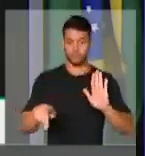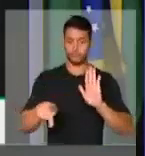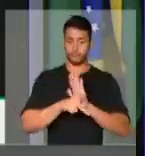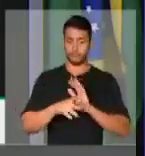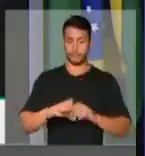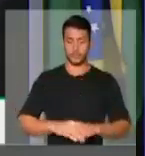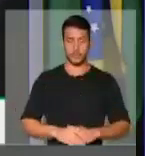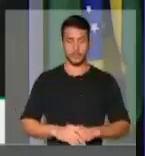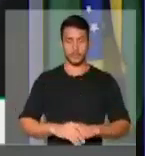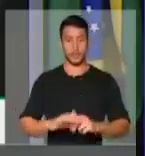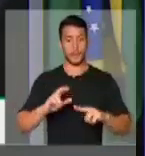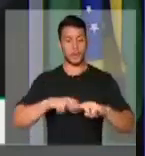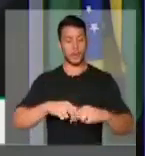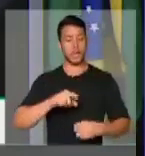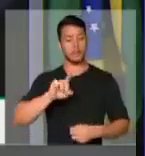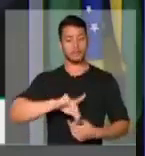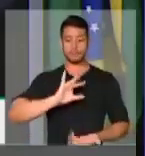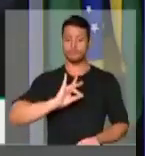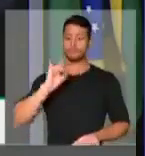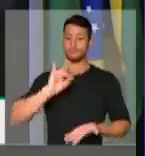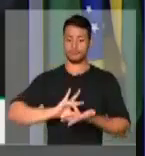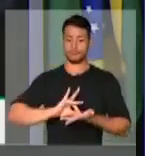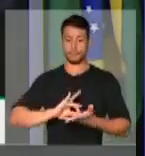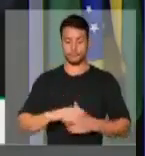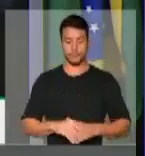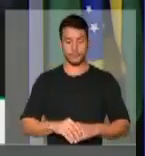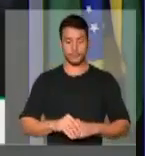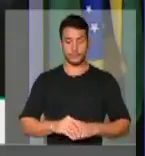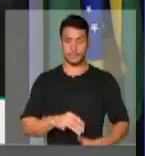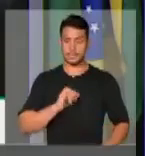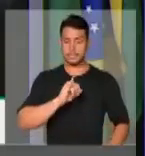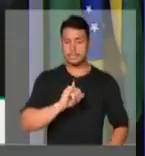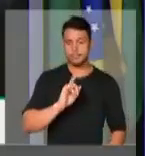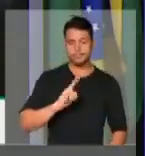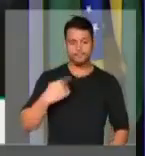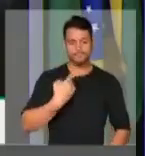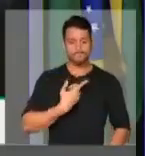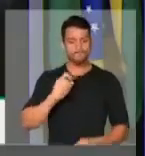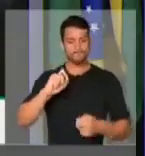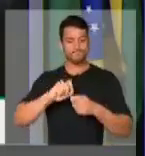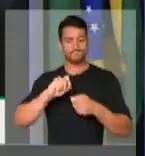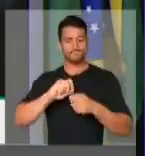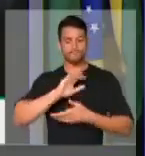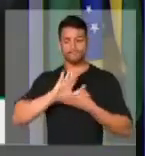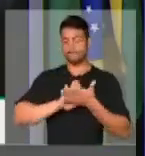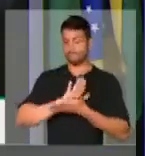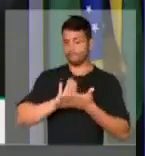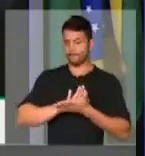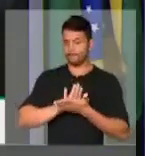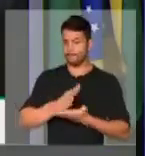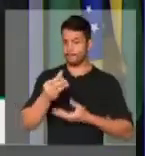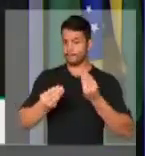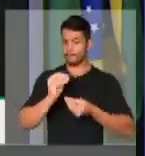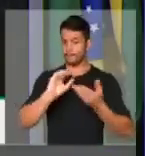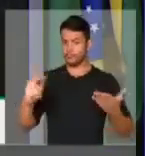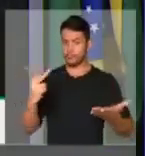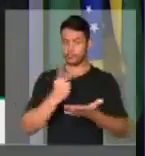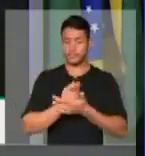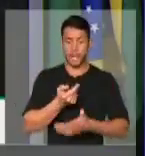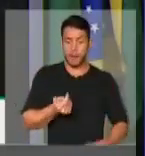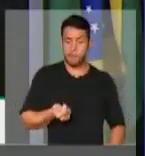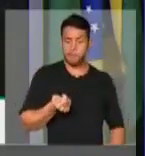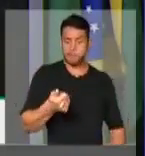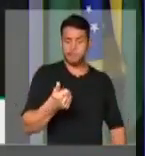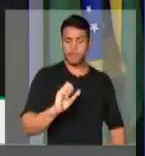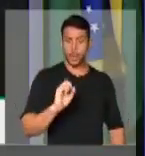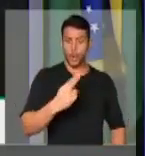conta da Previdência é uma realidade. Se nada for feito, a aposentadoria e a pensão dos brasileiros